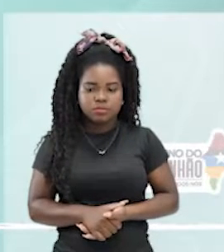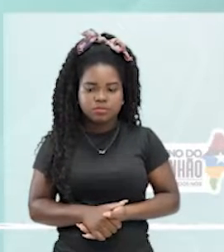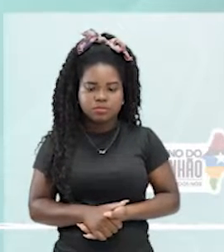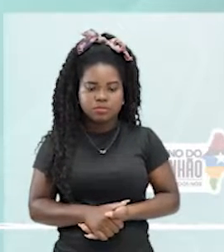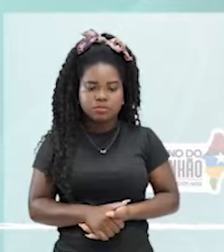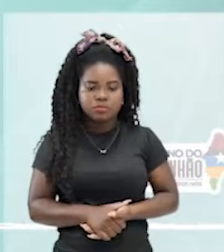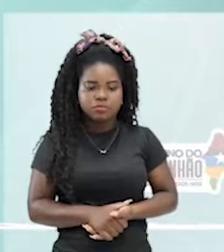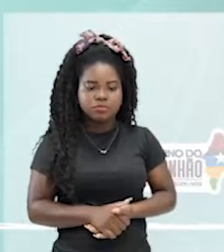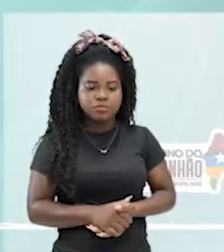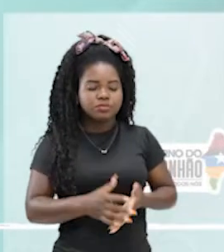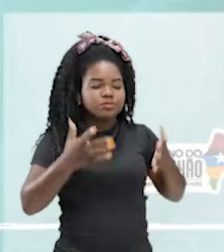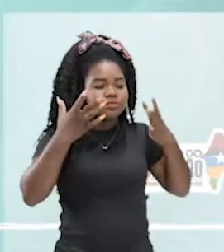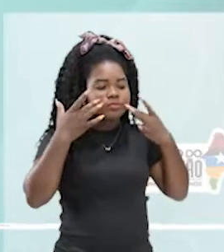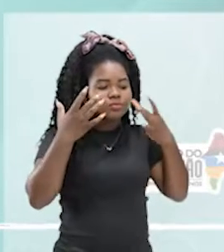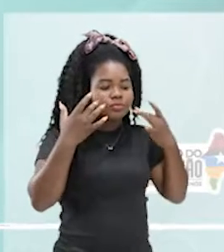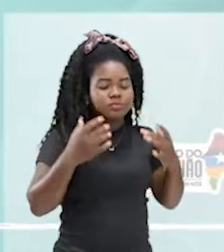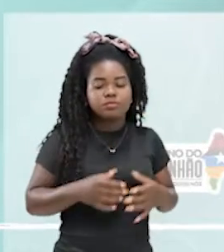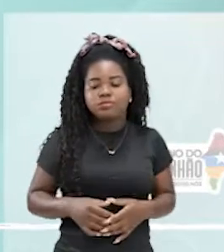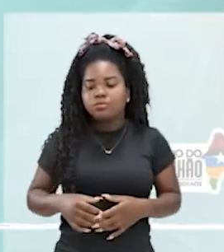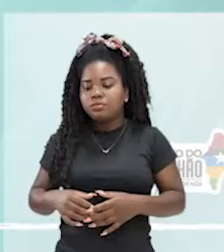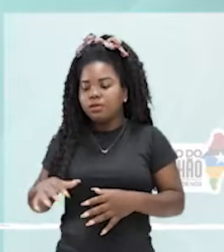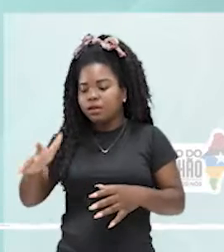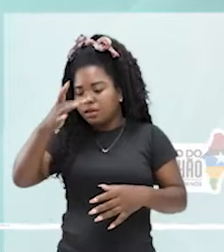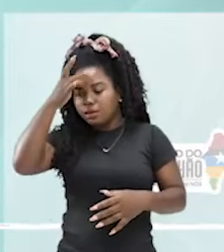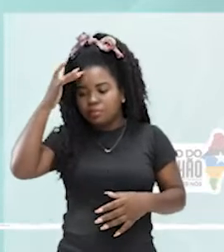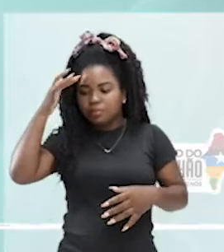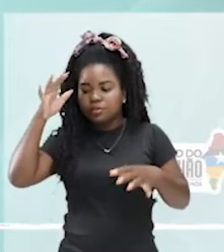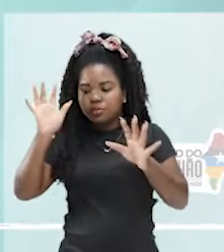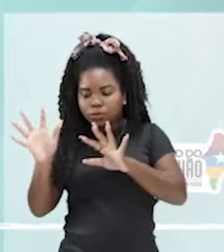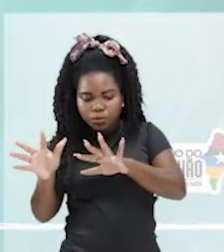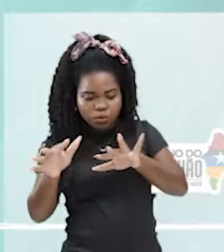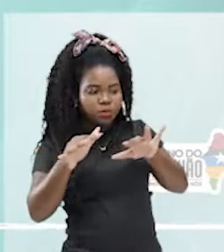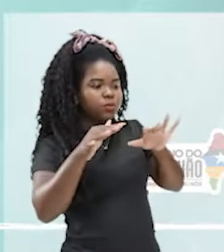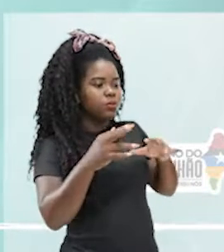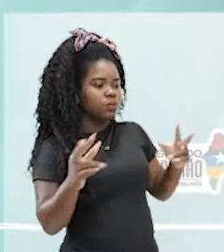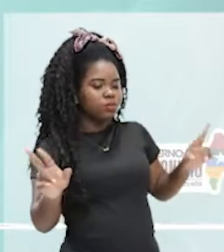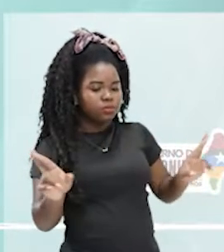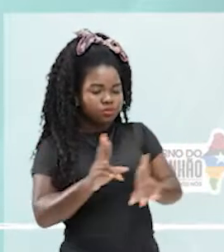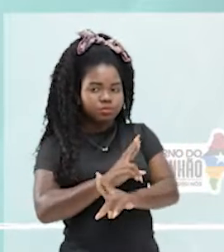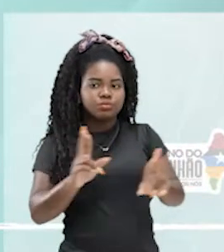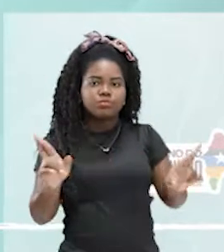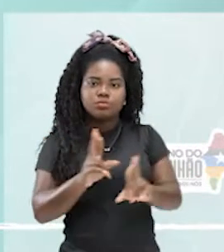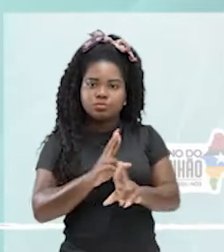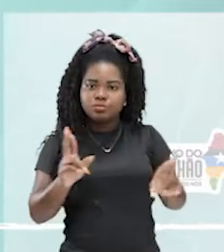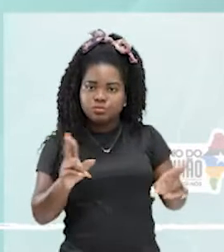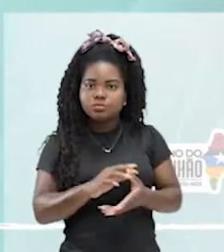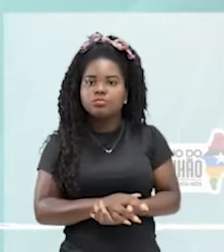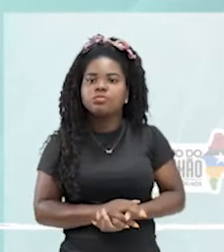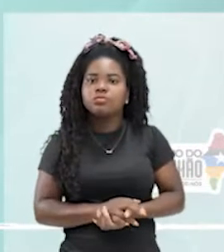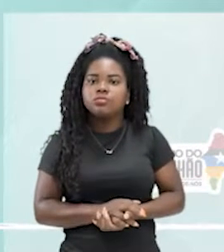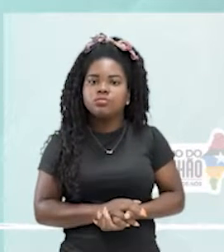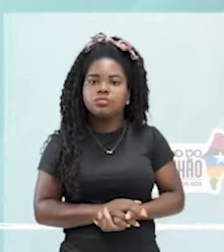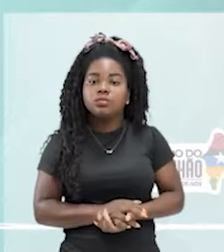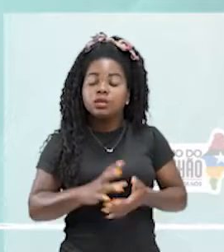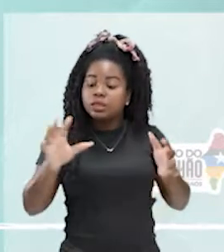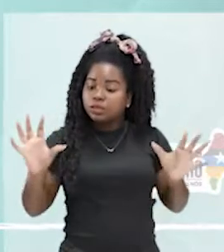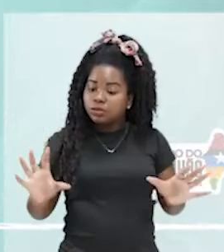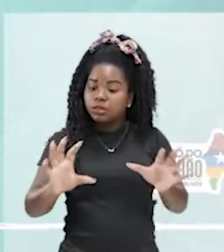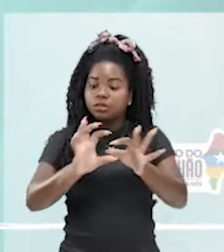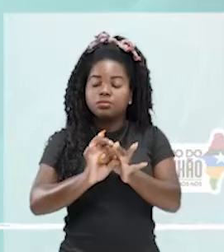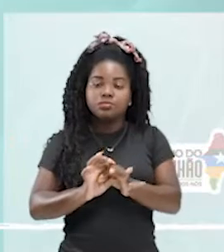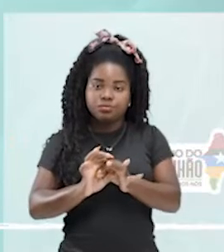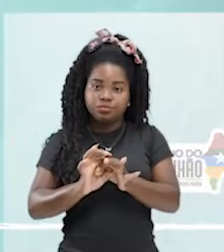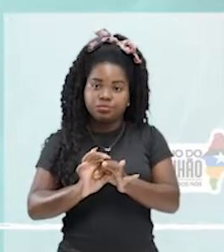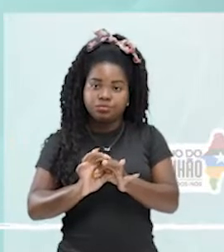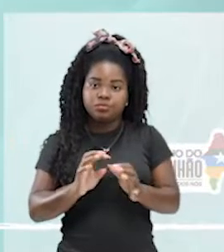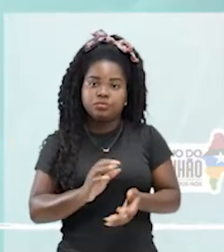vital essa relação. O ator de um lado, o espectador está do outro. E aí um tem que estar junto. O espectador só não participa da cena. Não é a